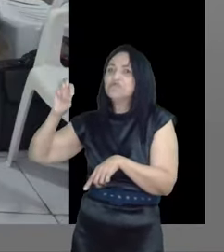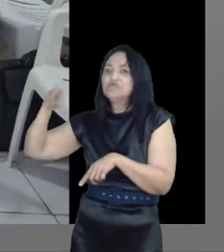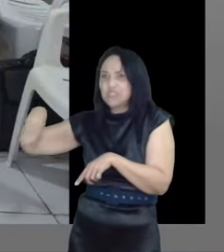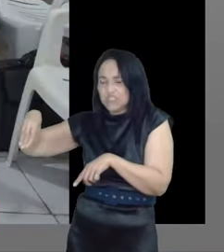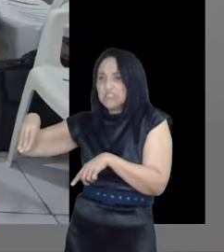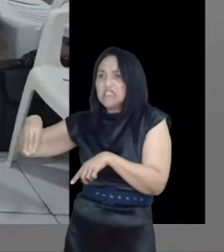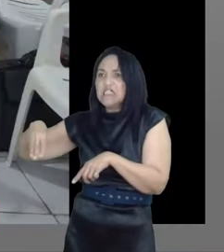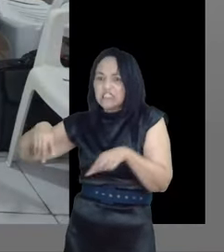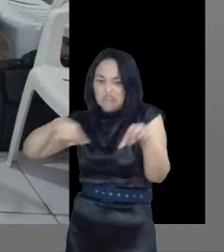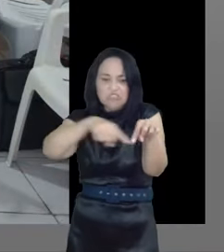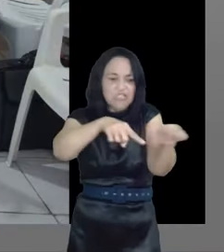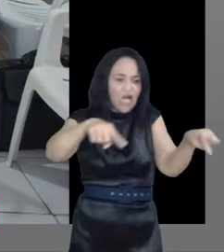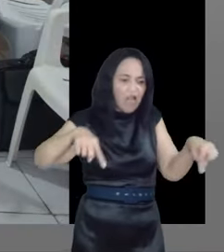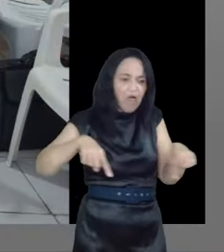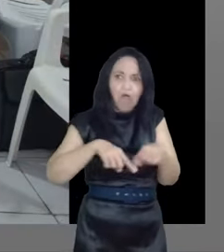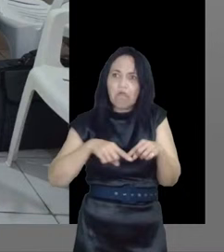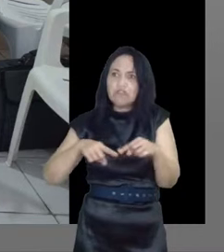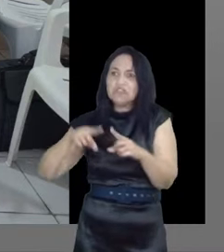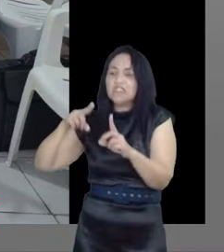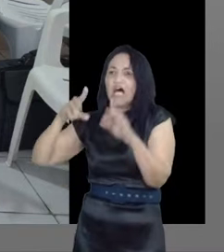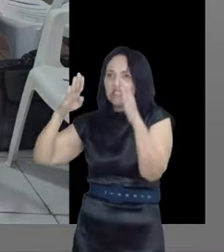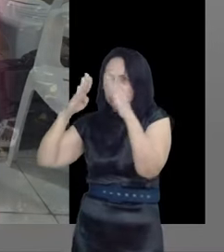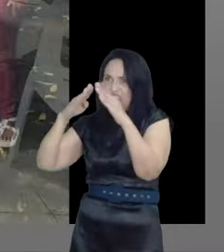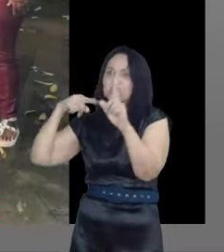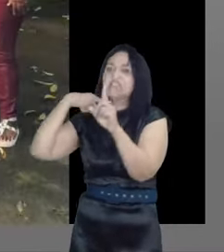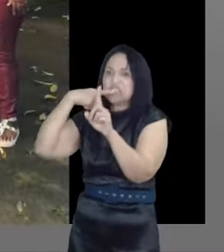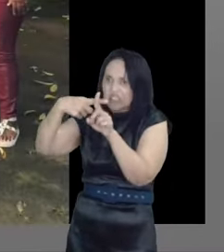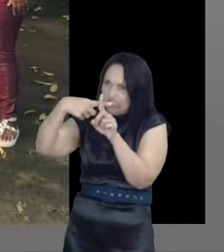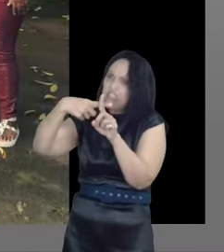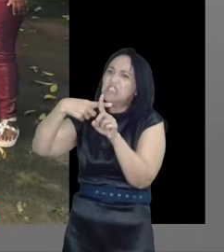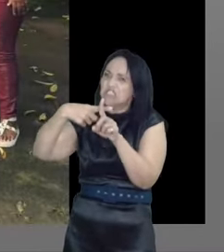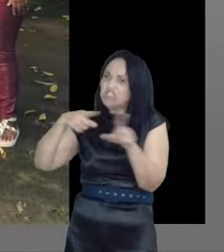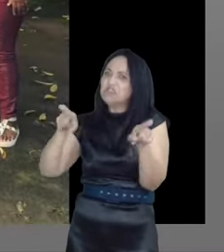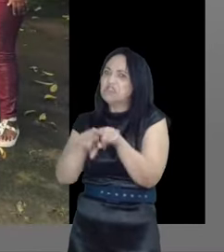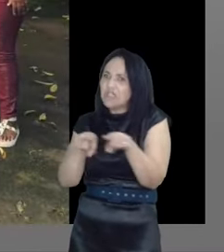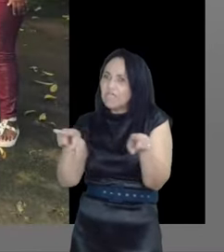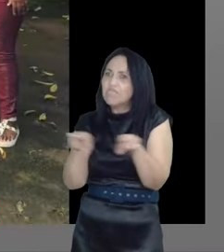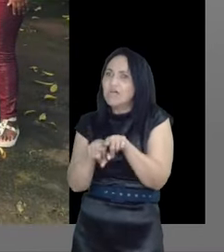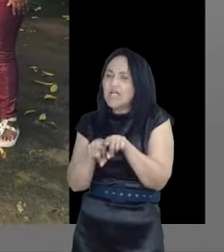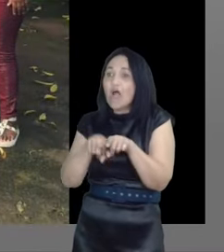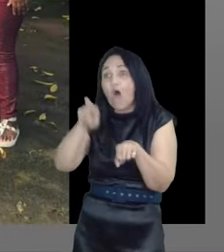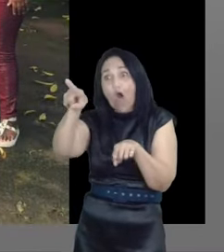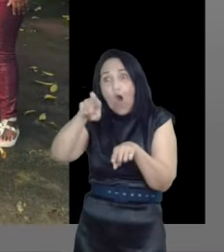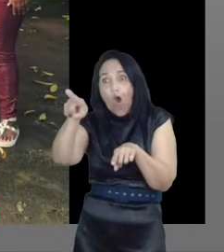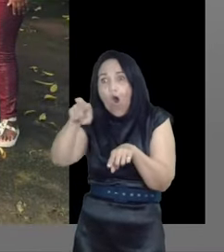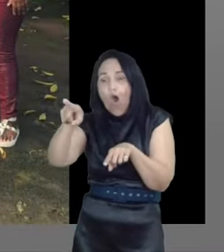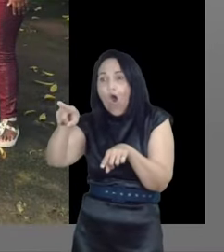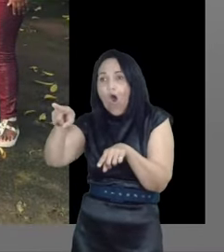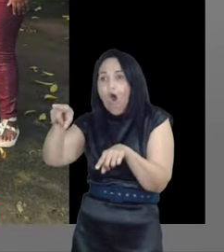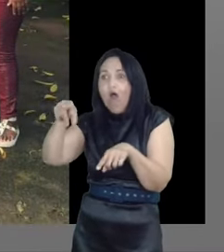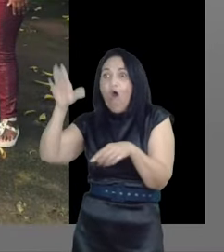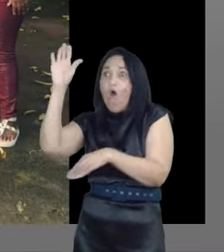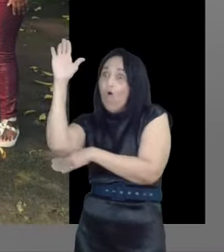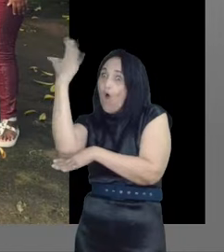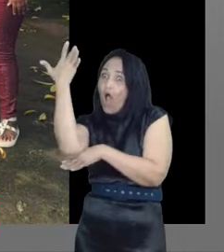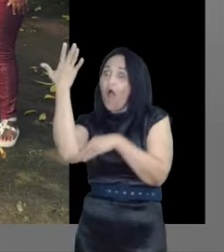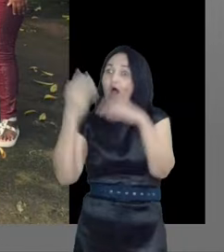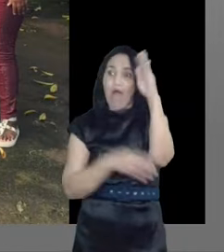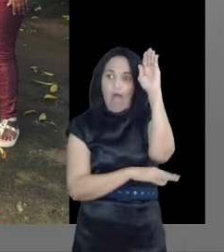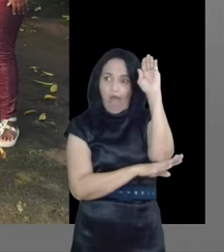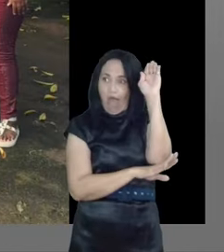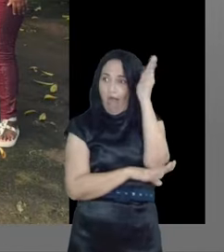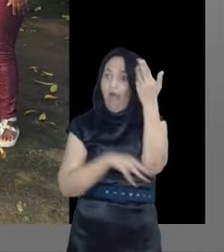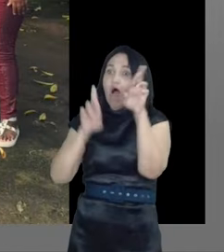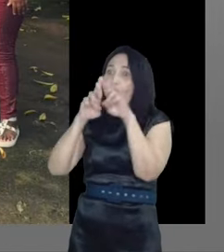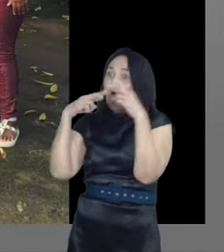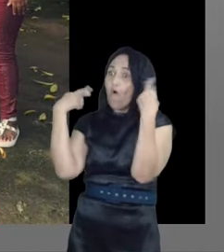em salões paroquiais, né? E olha aqui, essa aqui é uma... Olha aqui, olha. O pessoal estava